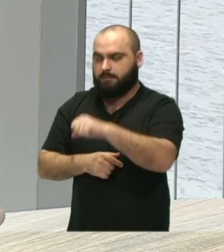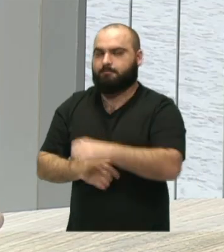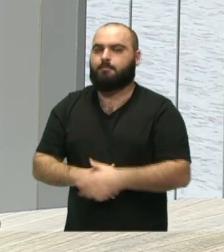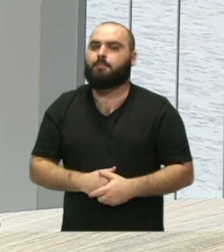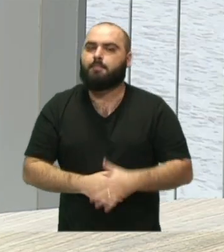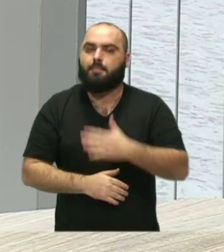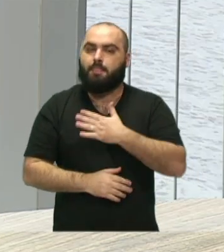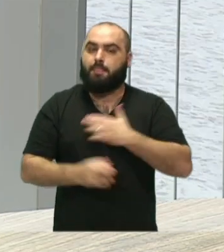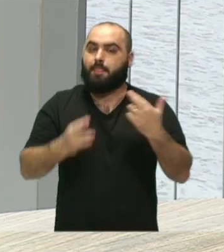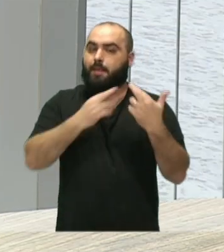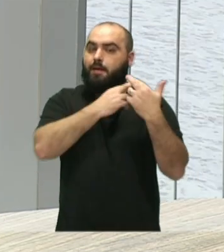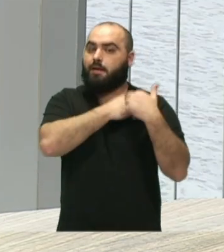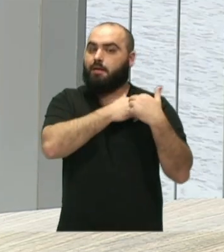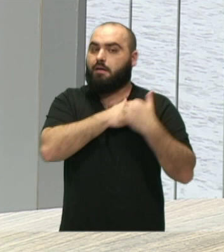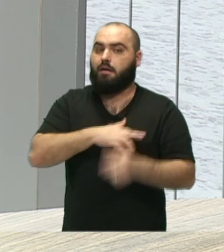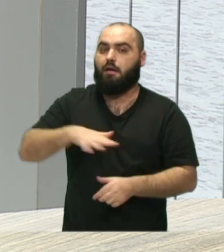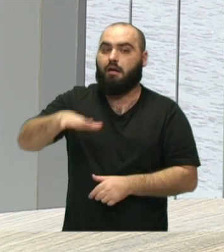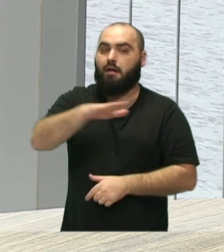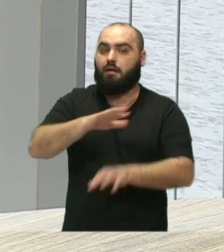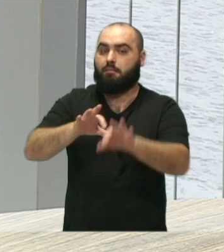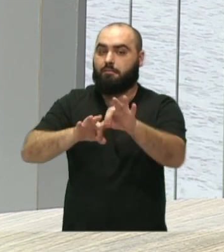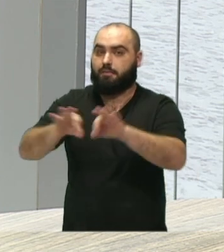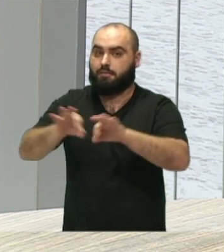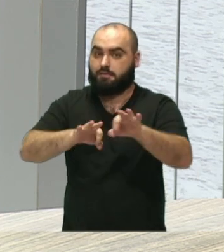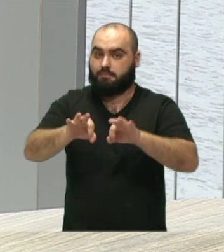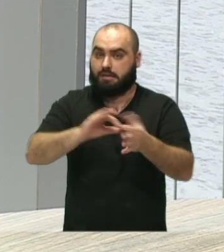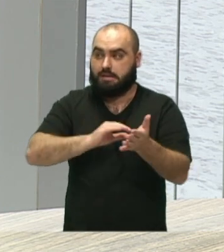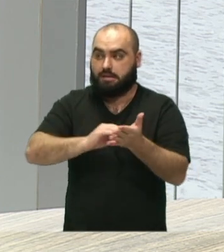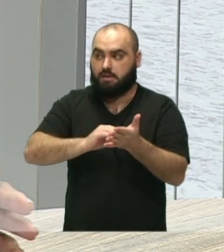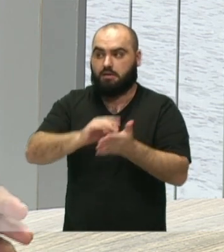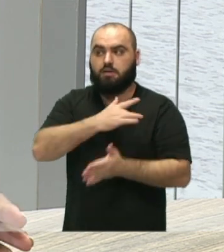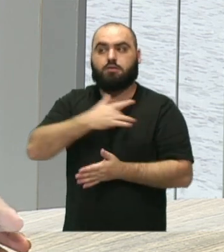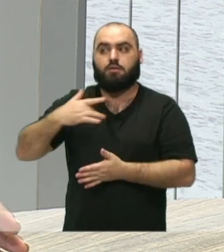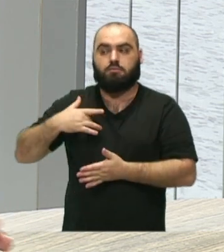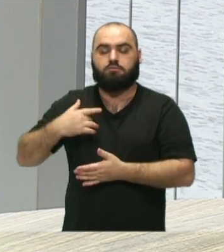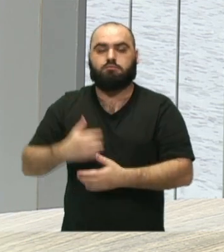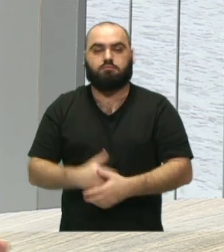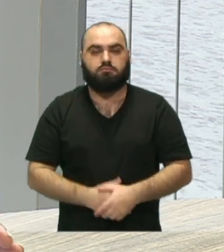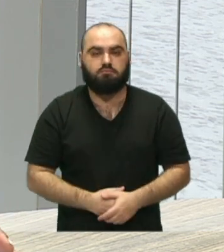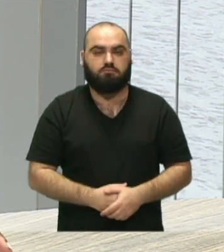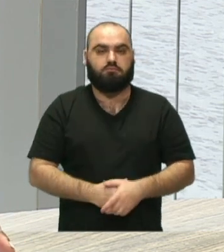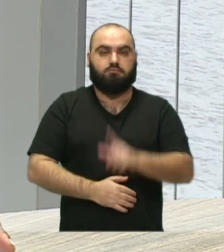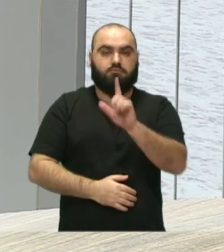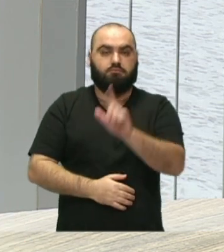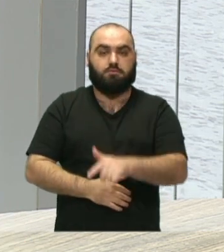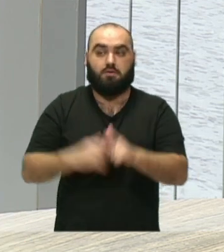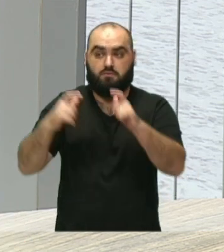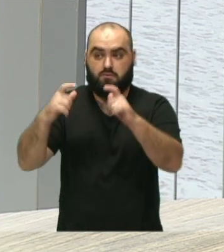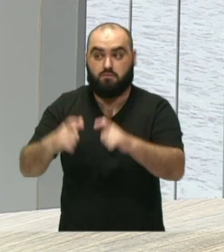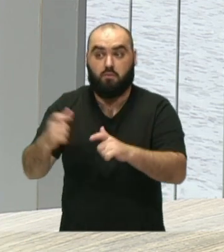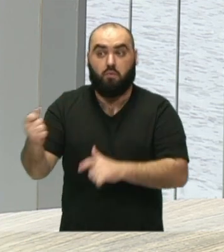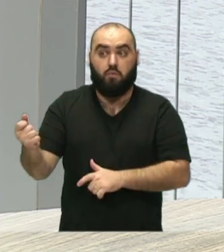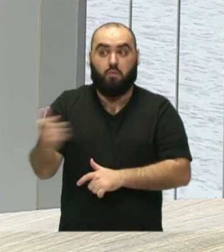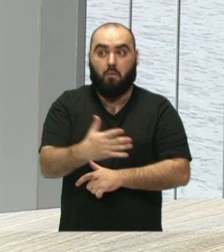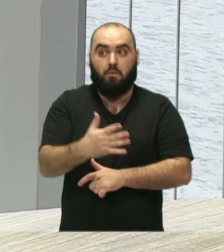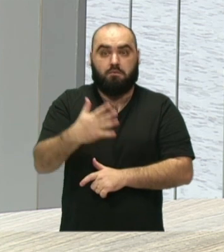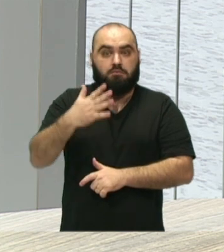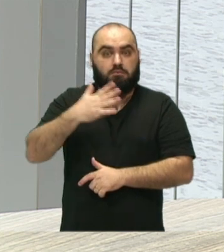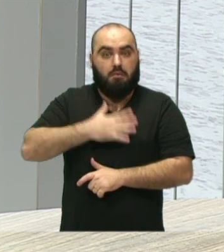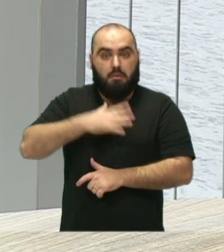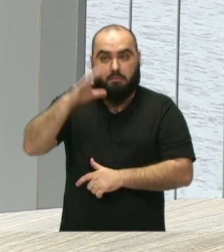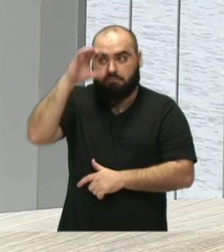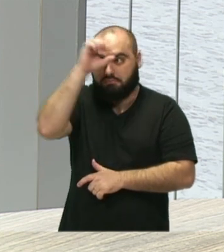sendo responsável pelo setor de planejamento na Secretaria de Saúde. Por incrível que pareça, é um ambiente novo para mim. Estou